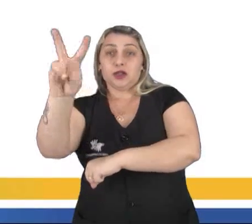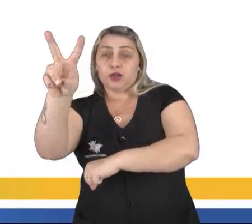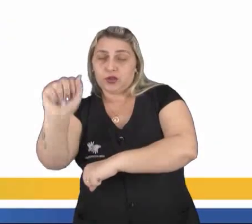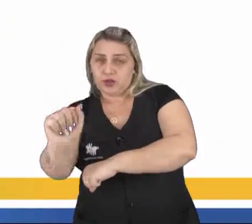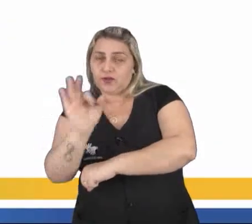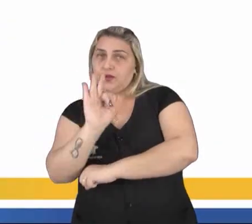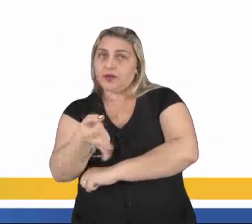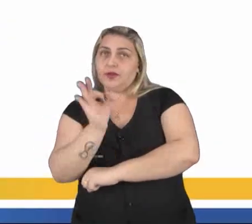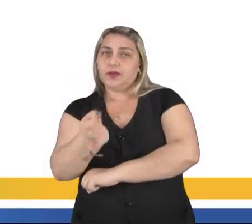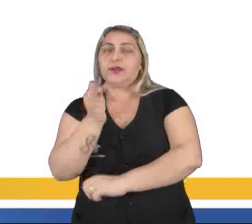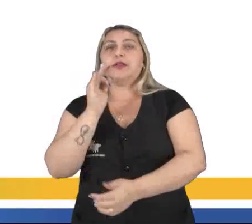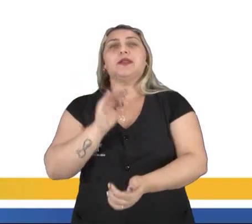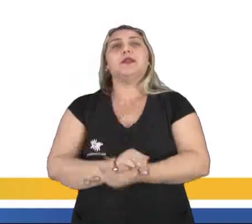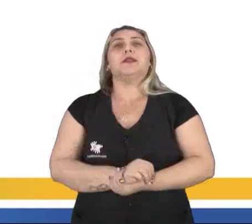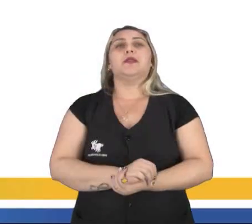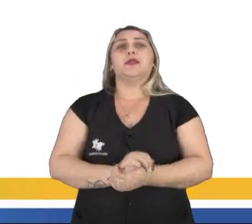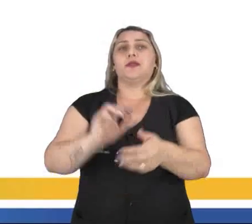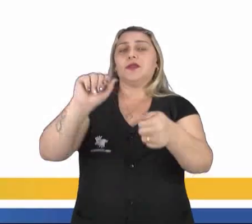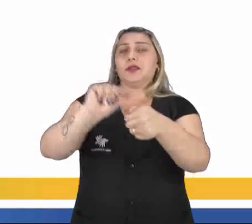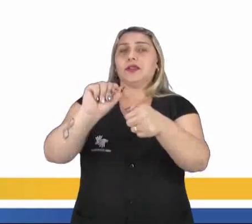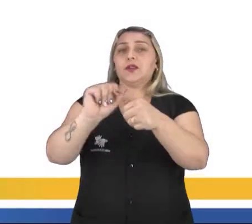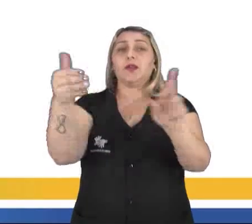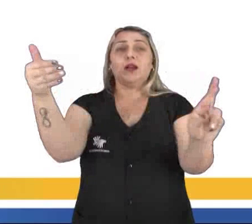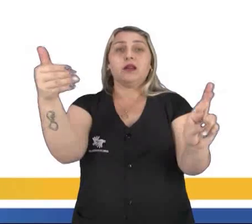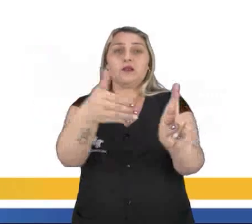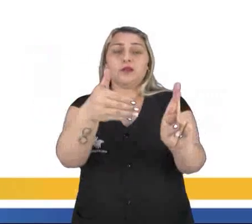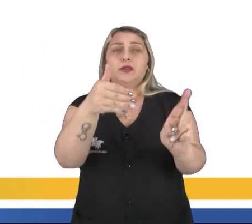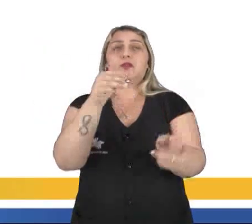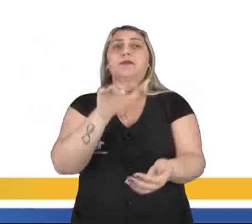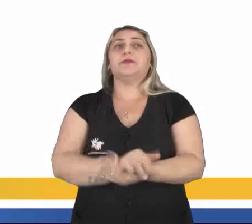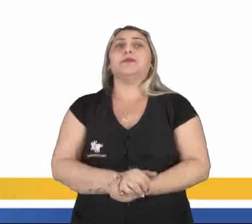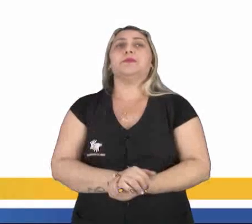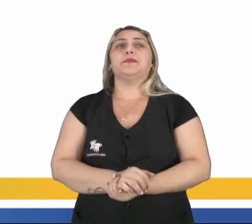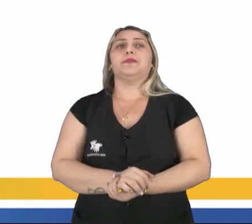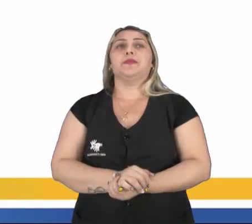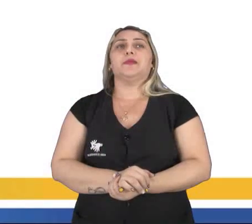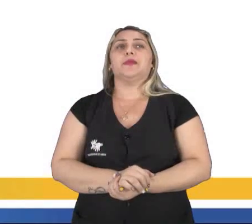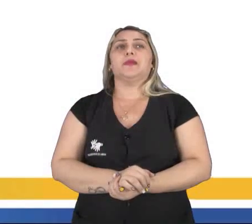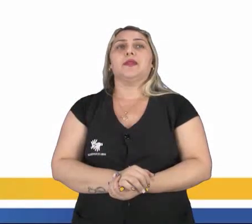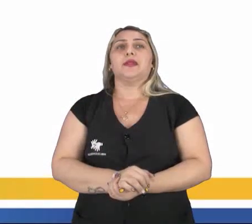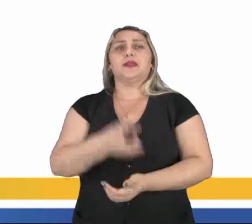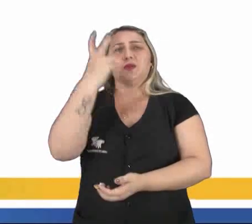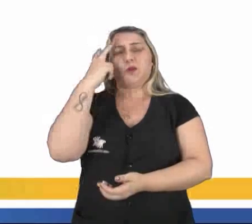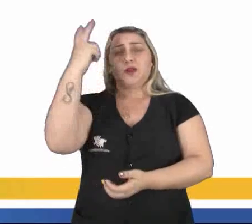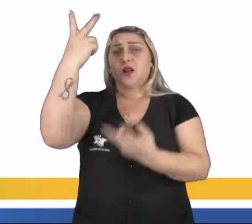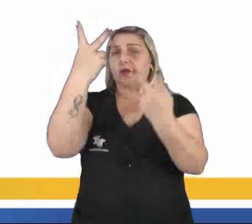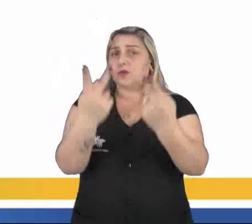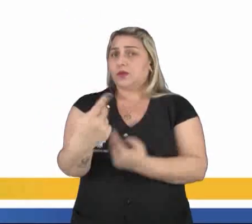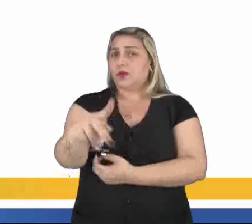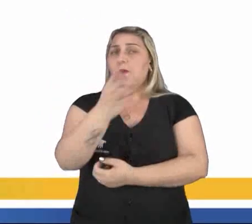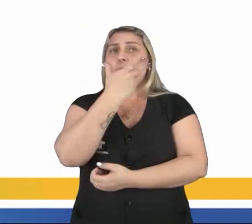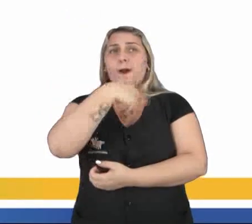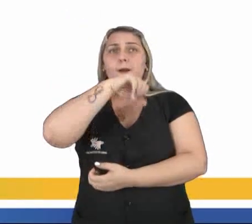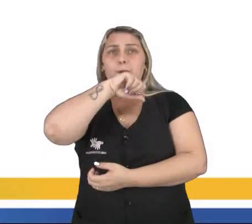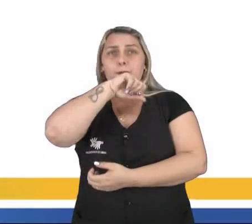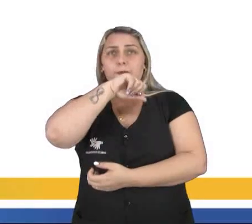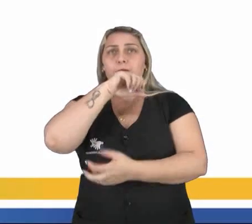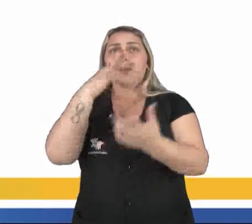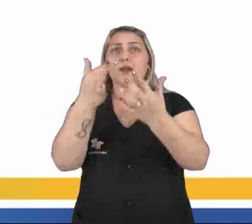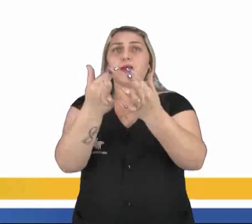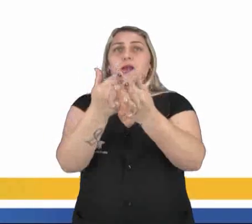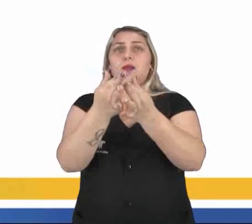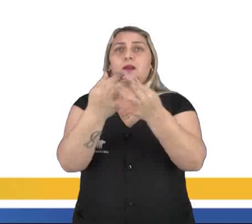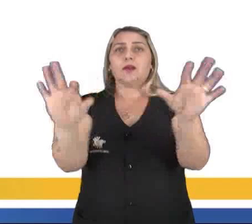tá certo? Então, tá ali fazendo uma referência, né? E a letra C, és tão inteligente como teu pai, é uma